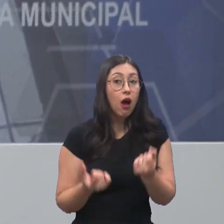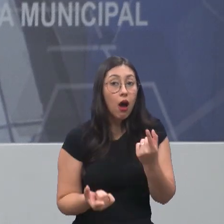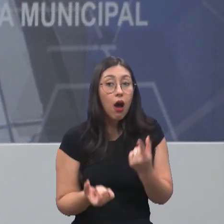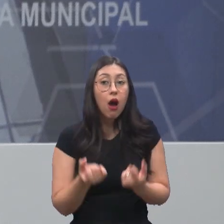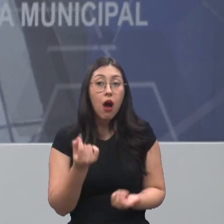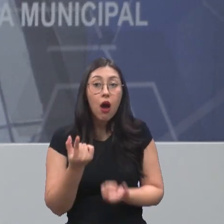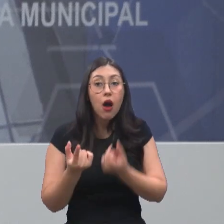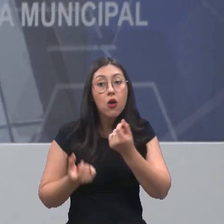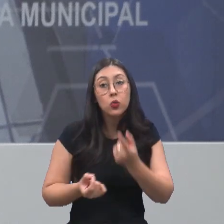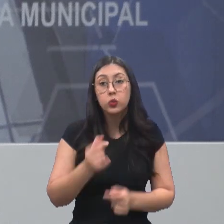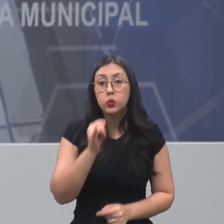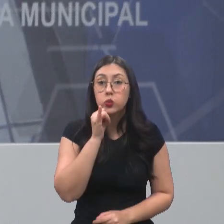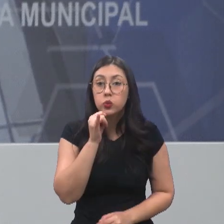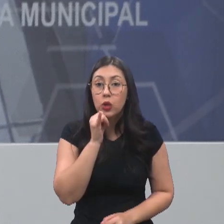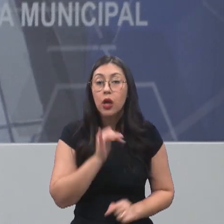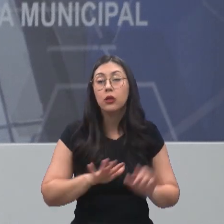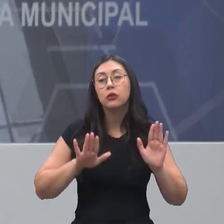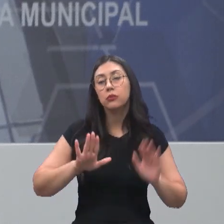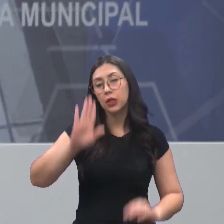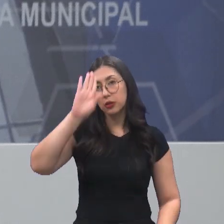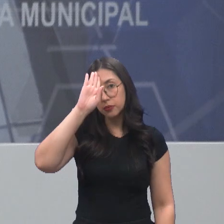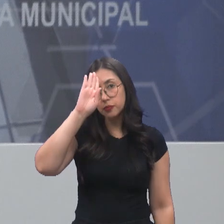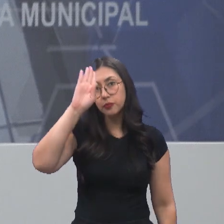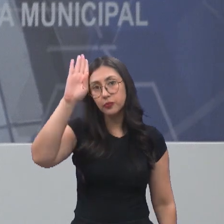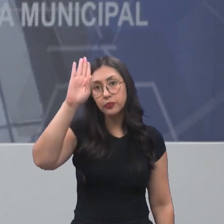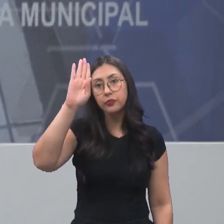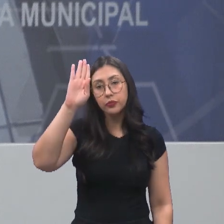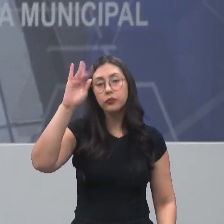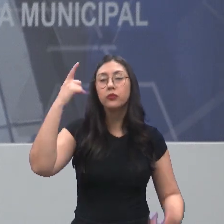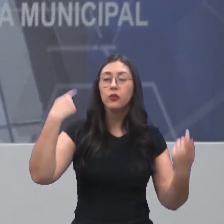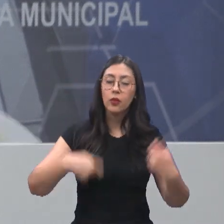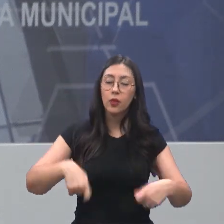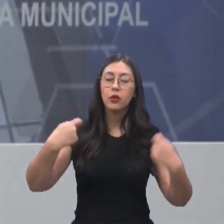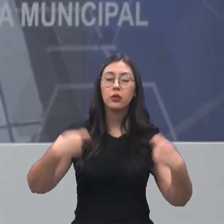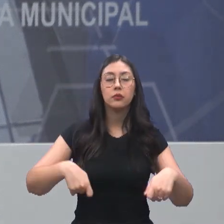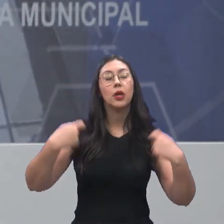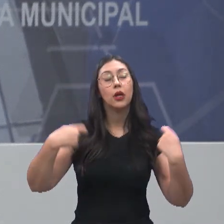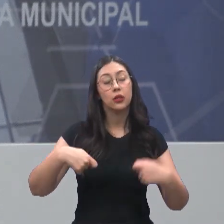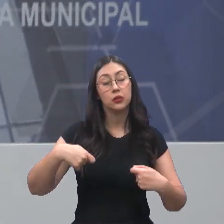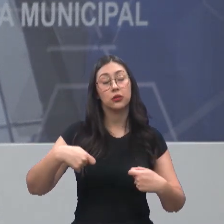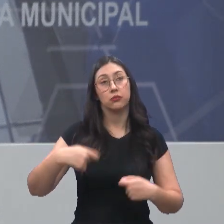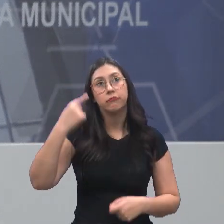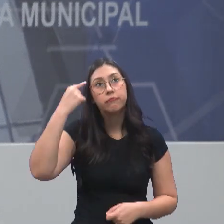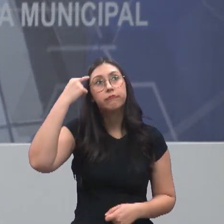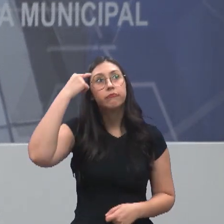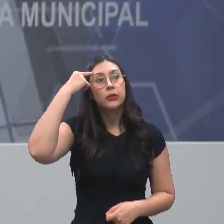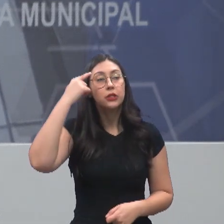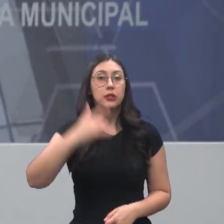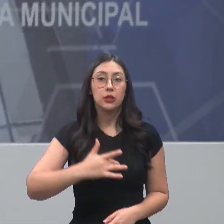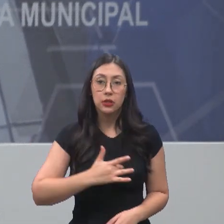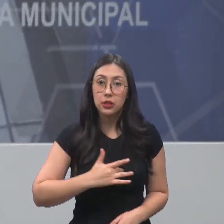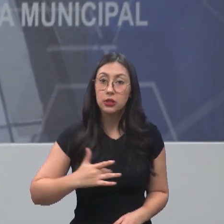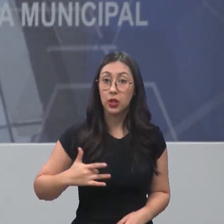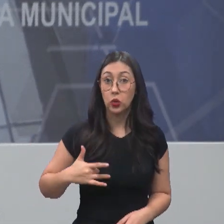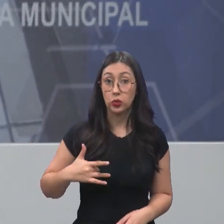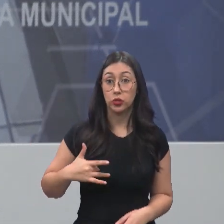mas principalmente nós temos que pensar a saúde de